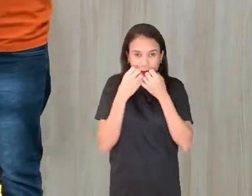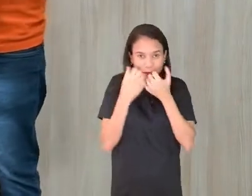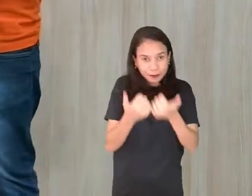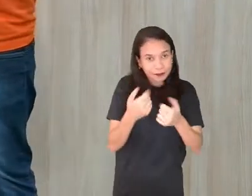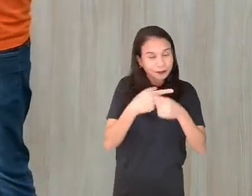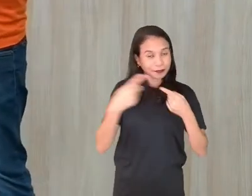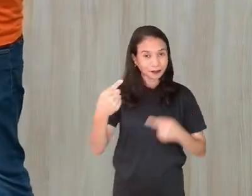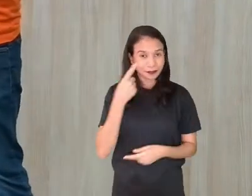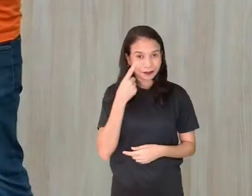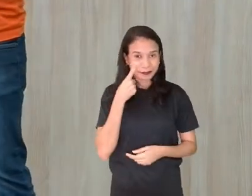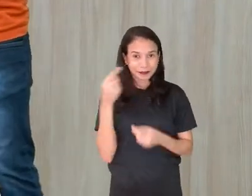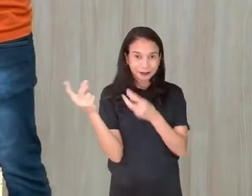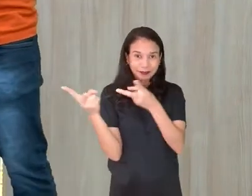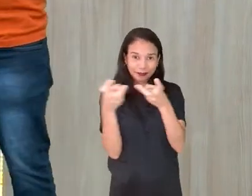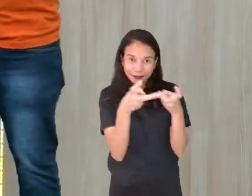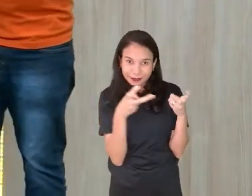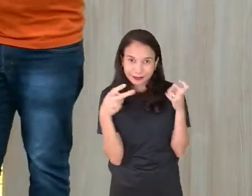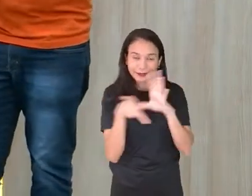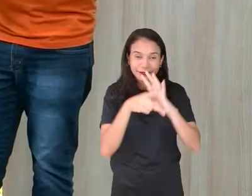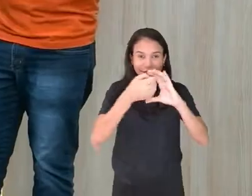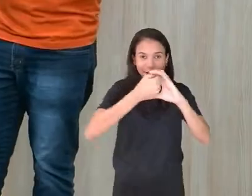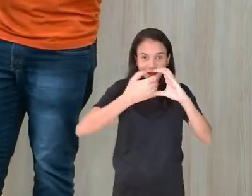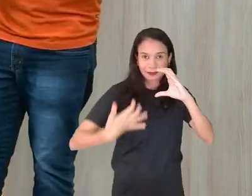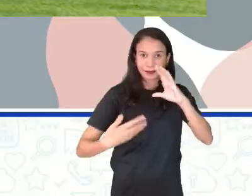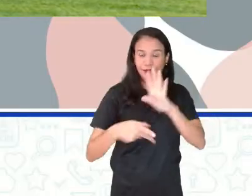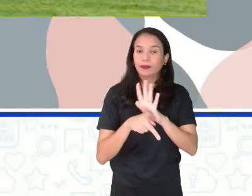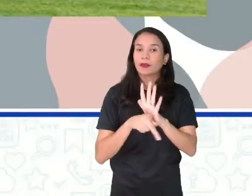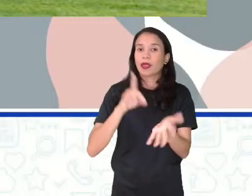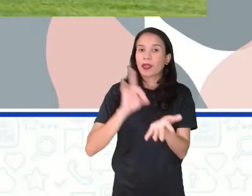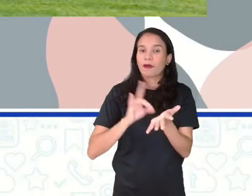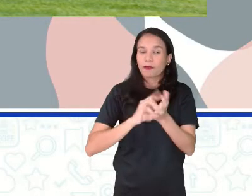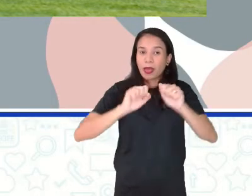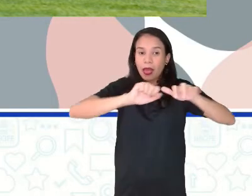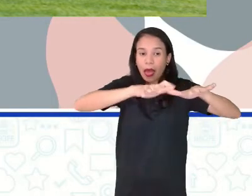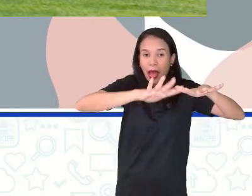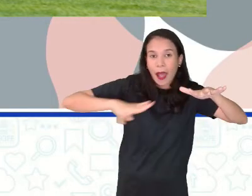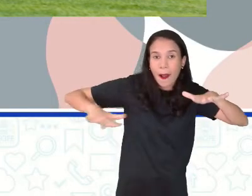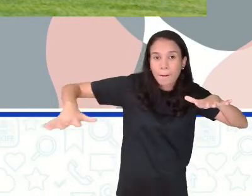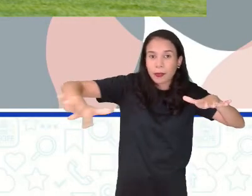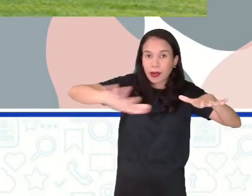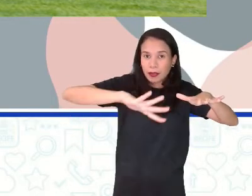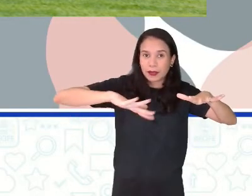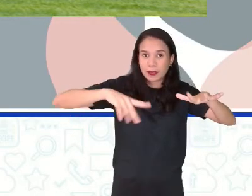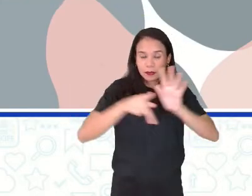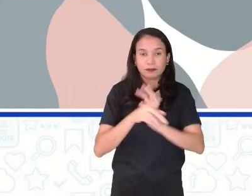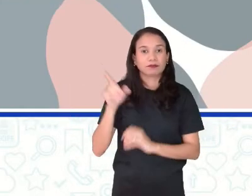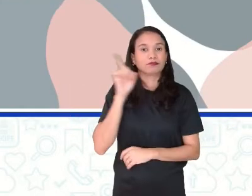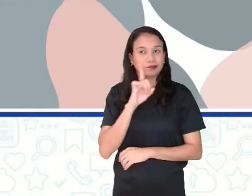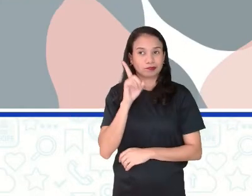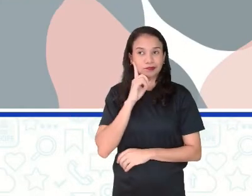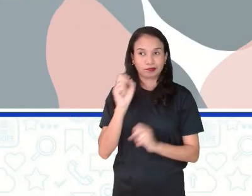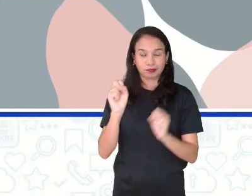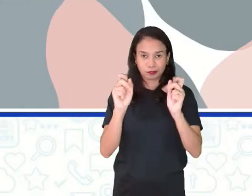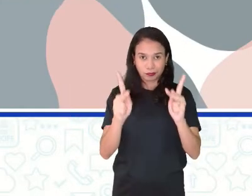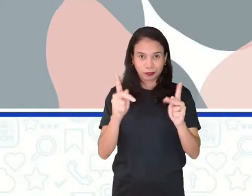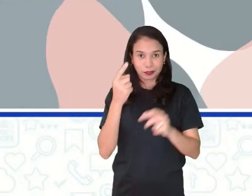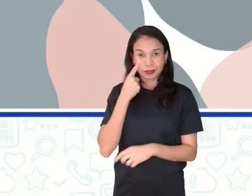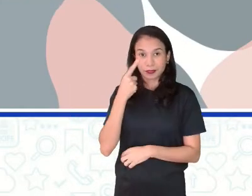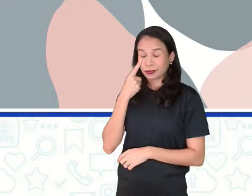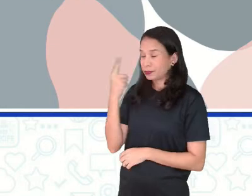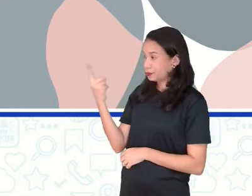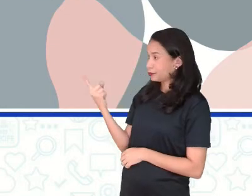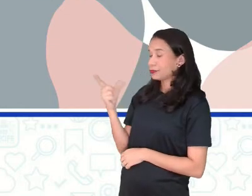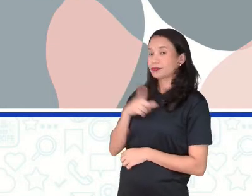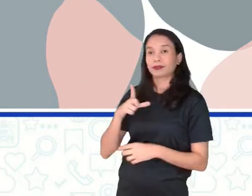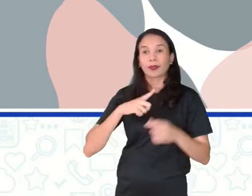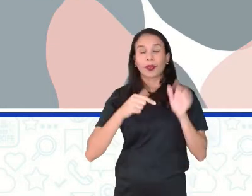Mas vamos perceber aqui as características da Grande Planície Americana, ok? Vamos embora. Ó, como